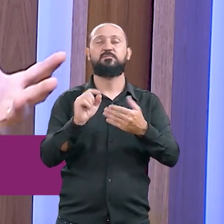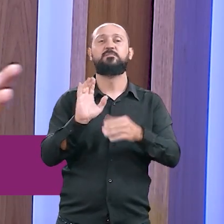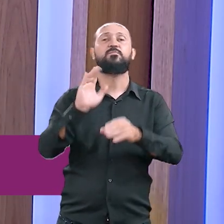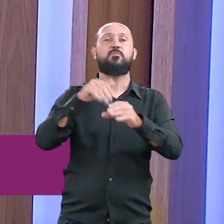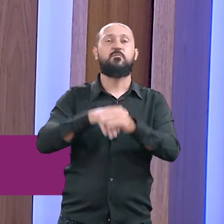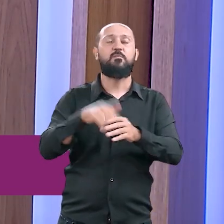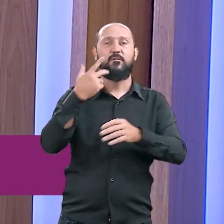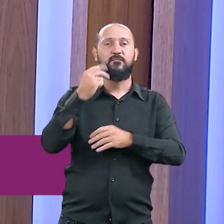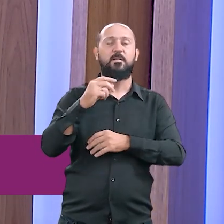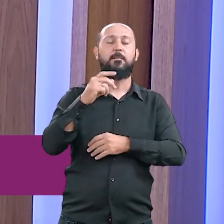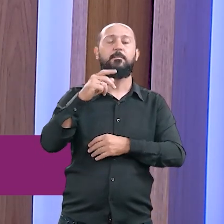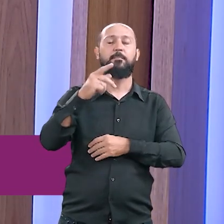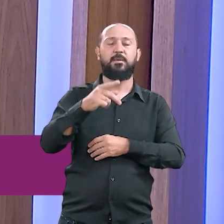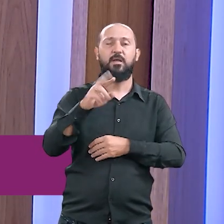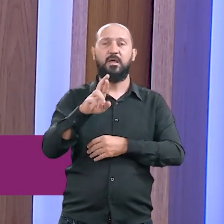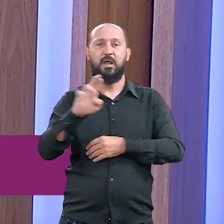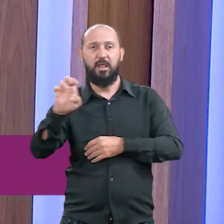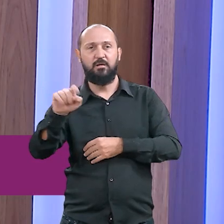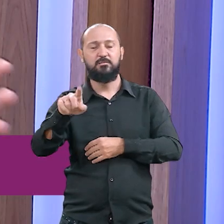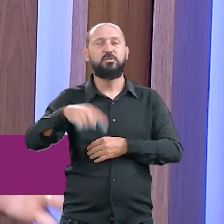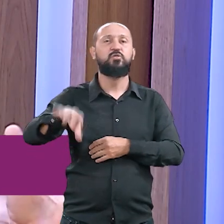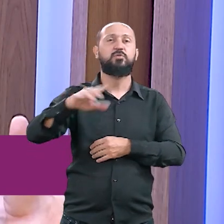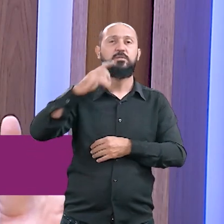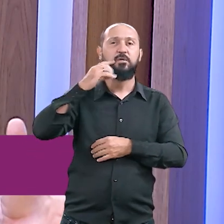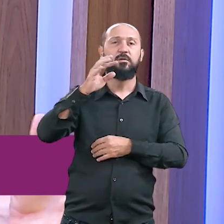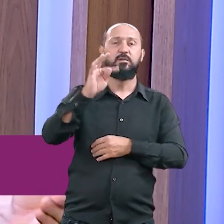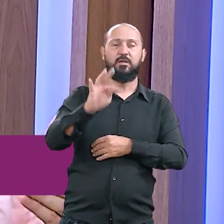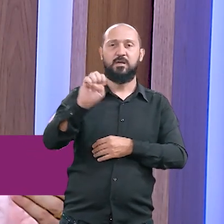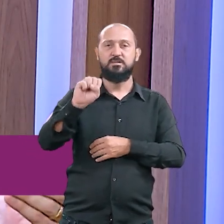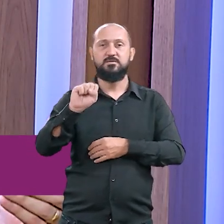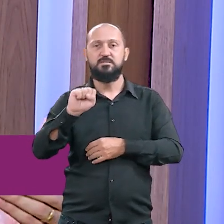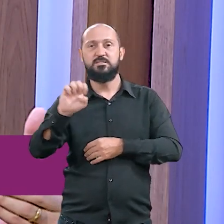Você cometer a calúnia de dizer algo que a pessoa não fez. O